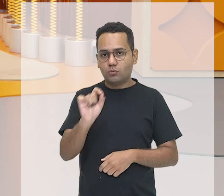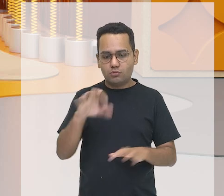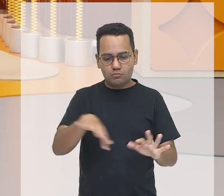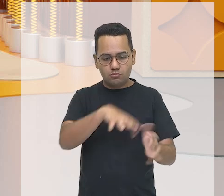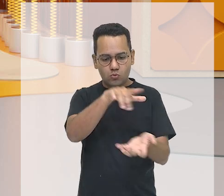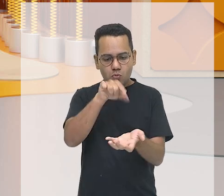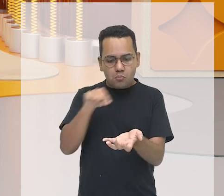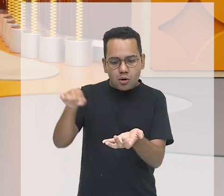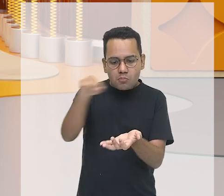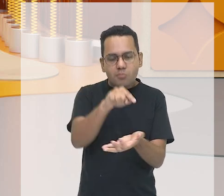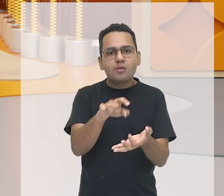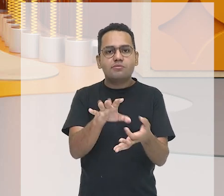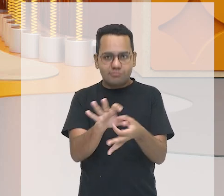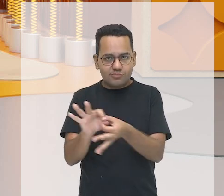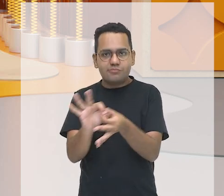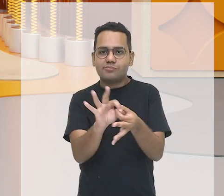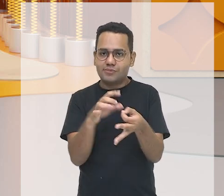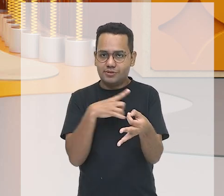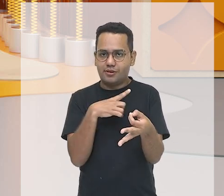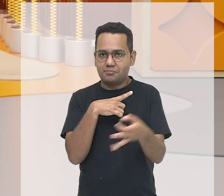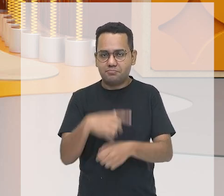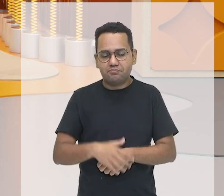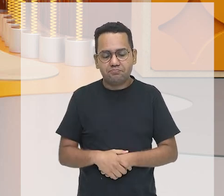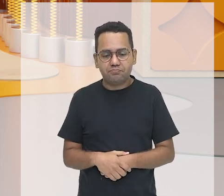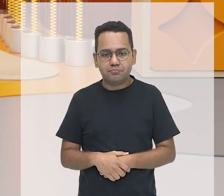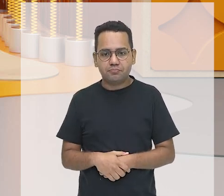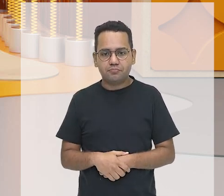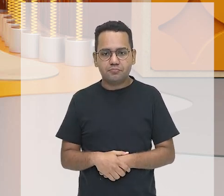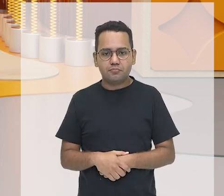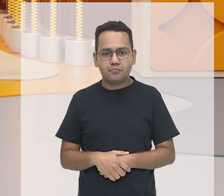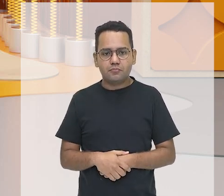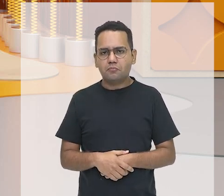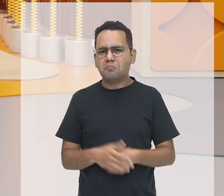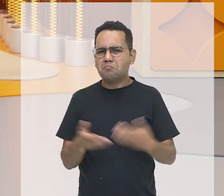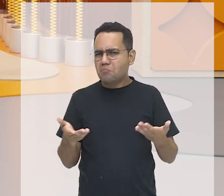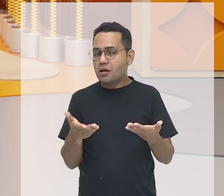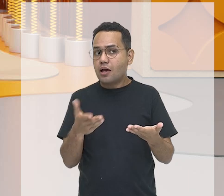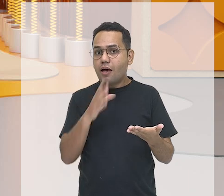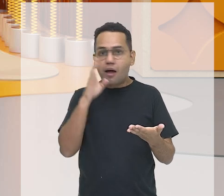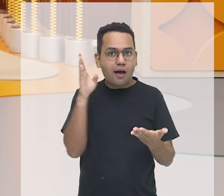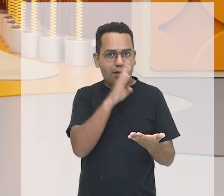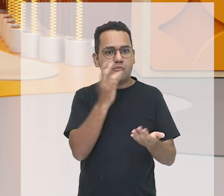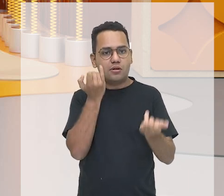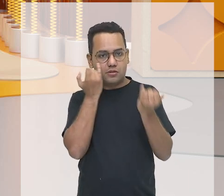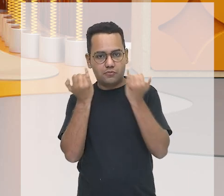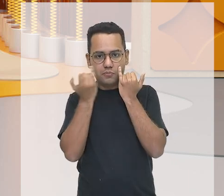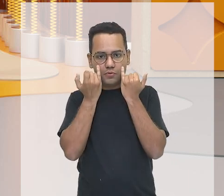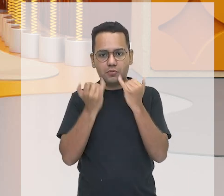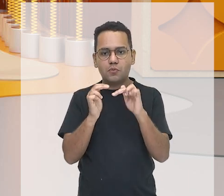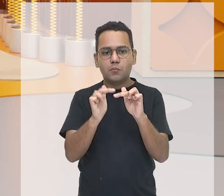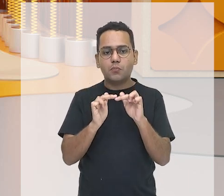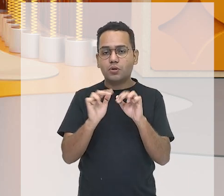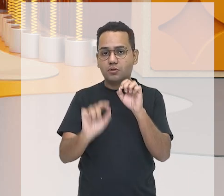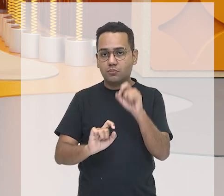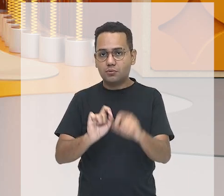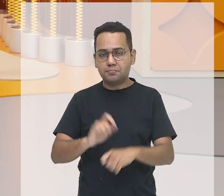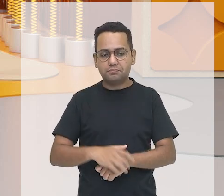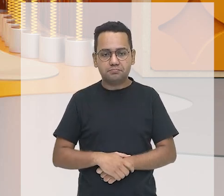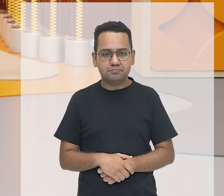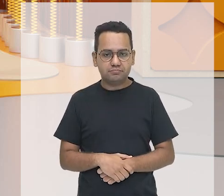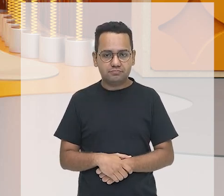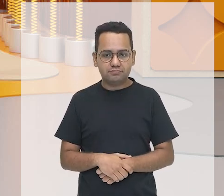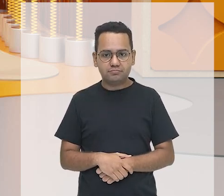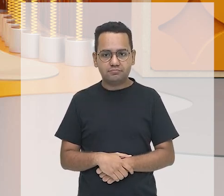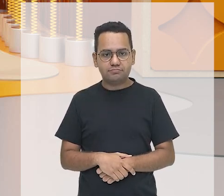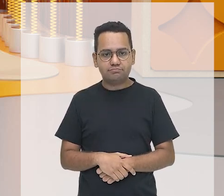conexão, se comunicando. Então, o mundo que a gente vive, gente, não para, tá? E um dos meios para isso ocorrer vão ser